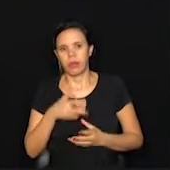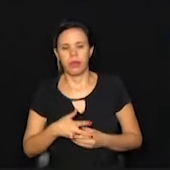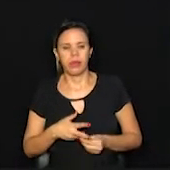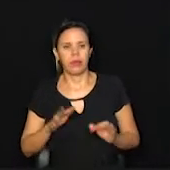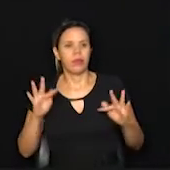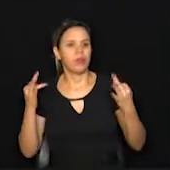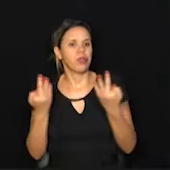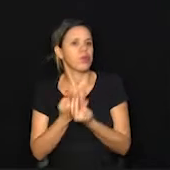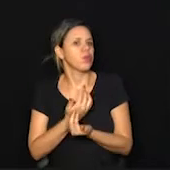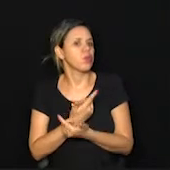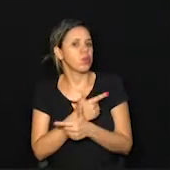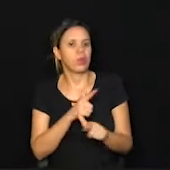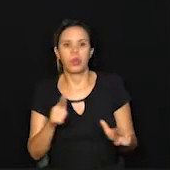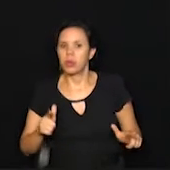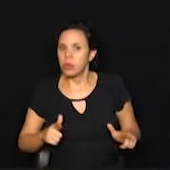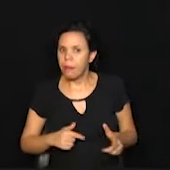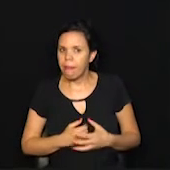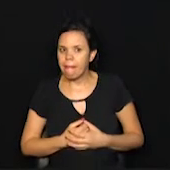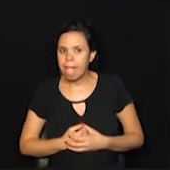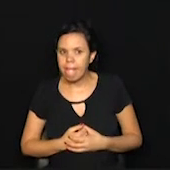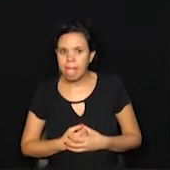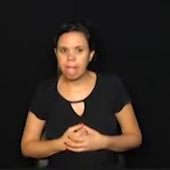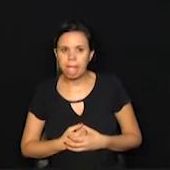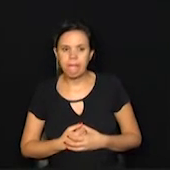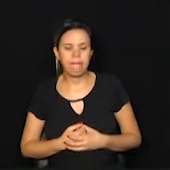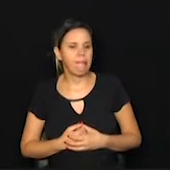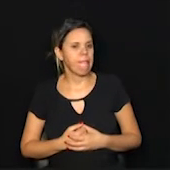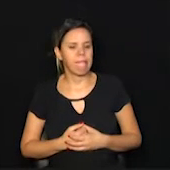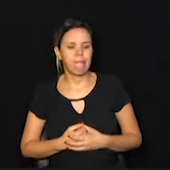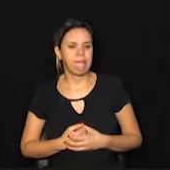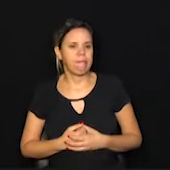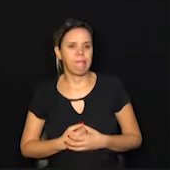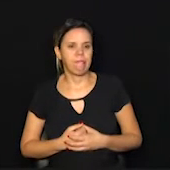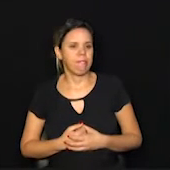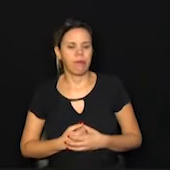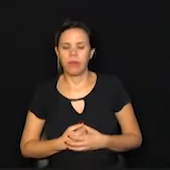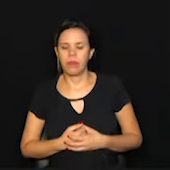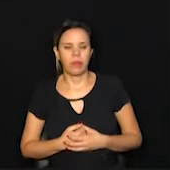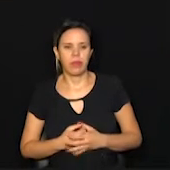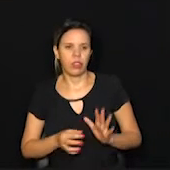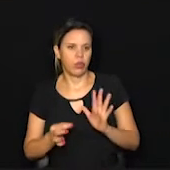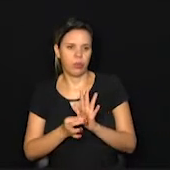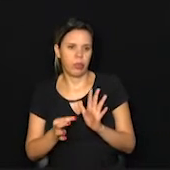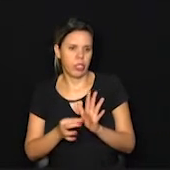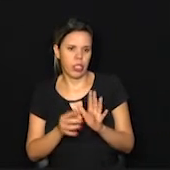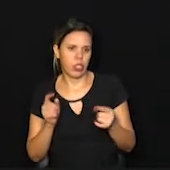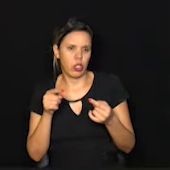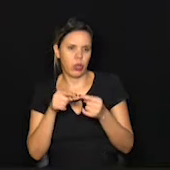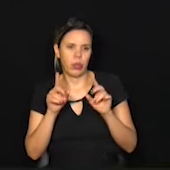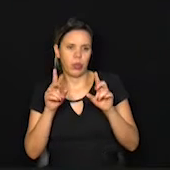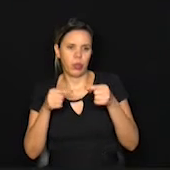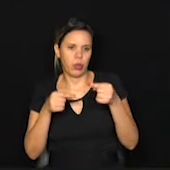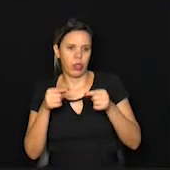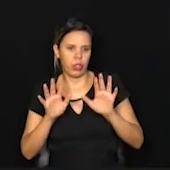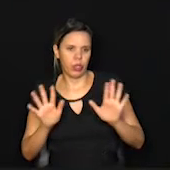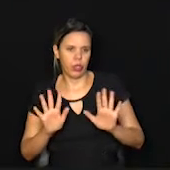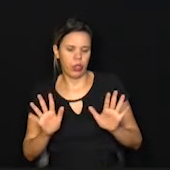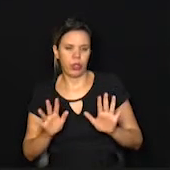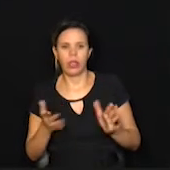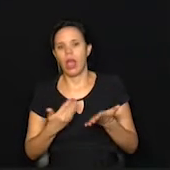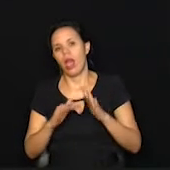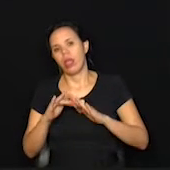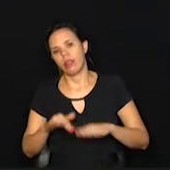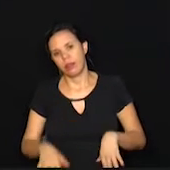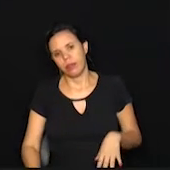uma família aqui no não tivesse essa essa essa questão direta mas a